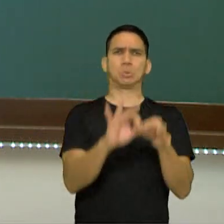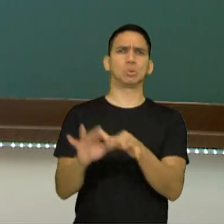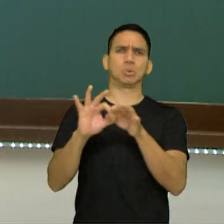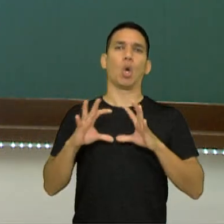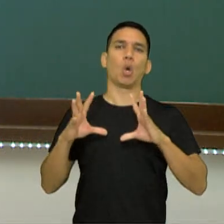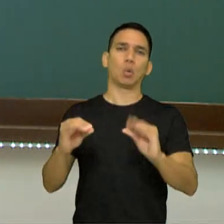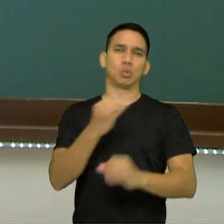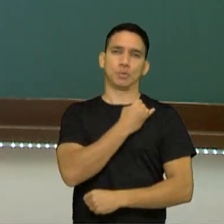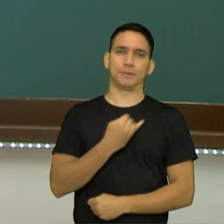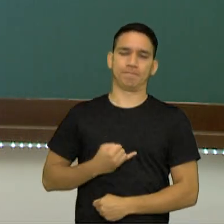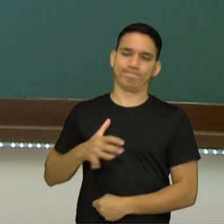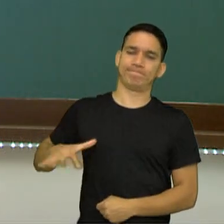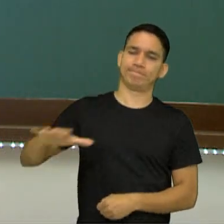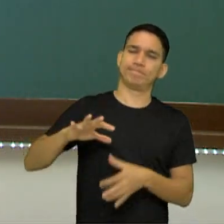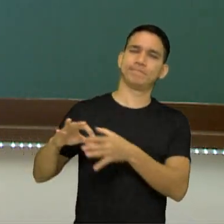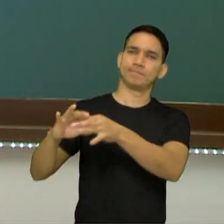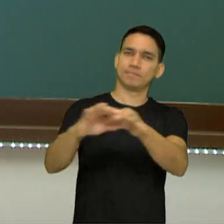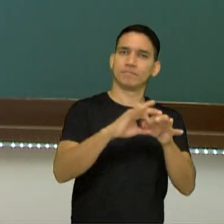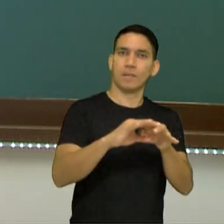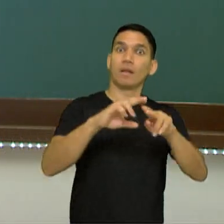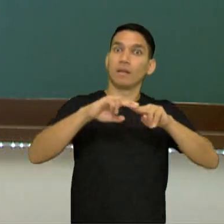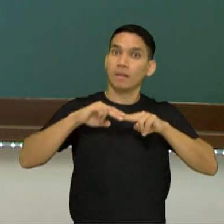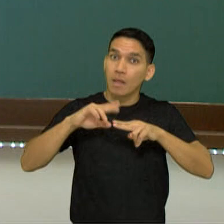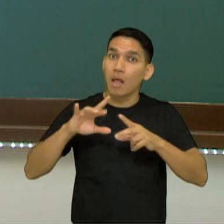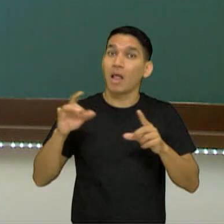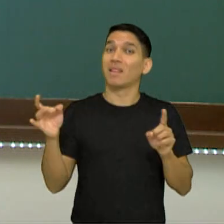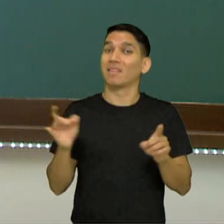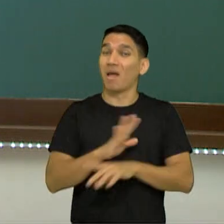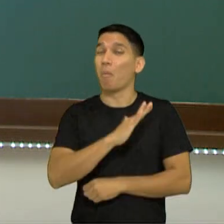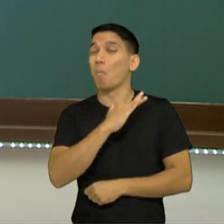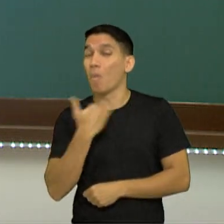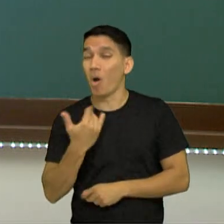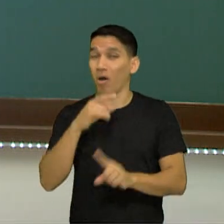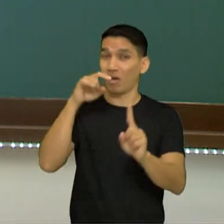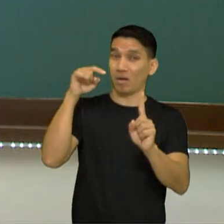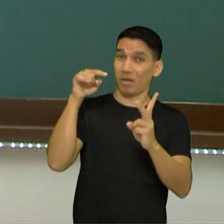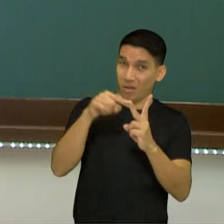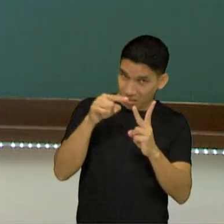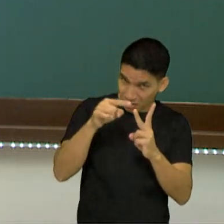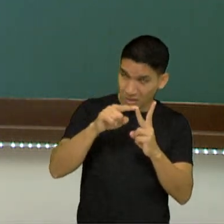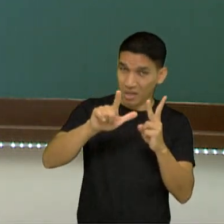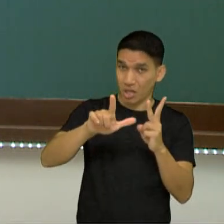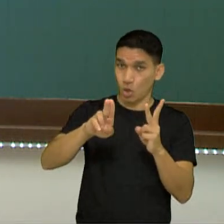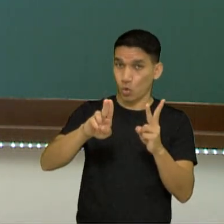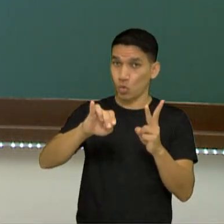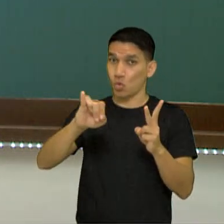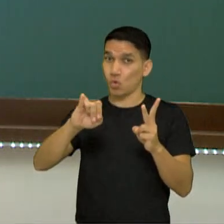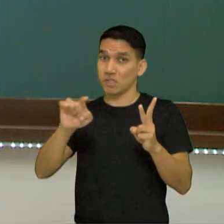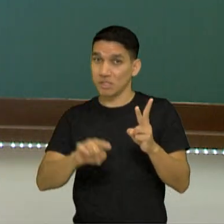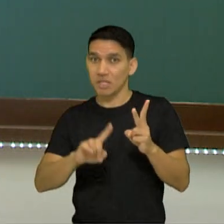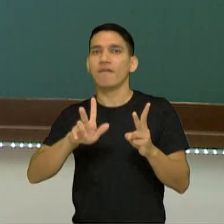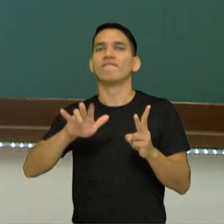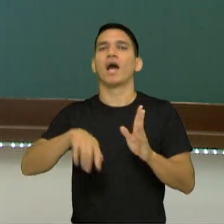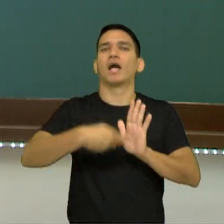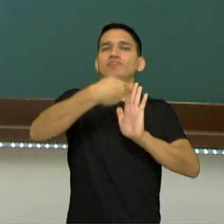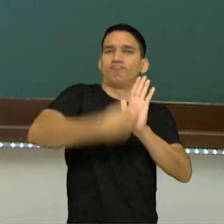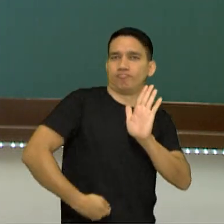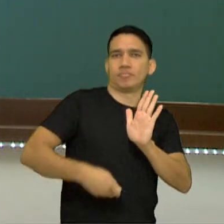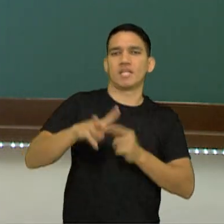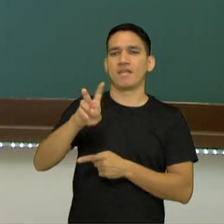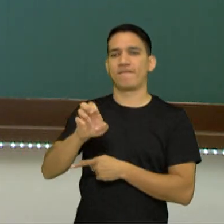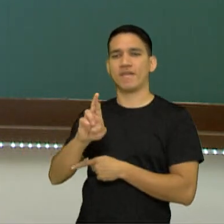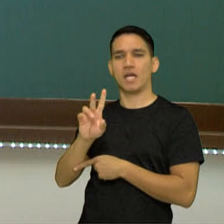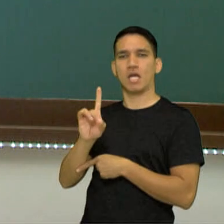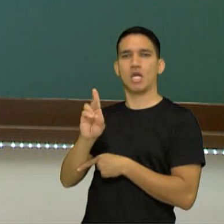do Império. Então, após a morte do Luís, a gente vai ter o Tratado de Verdun, que vai ser a